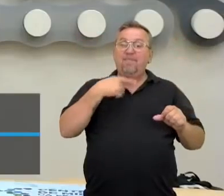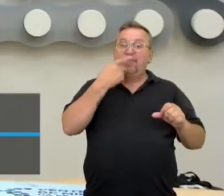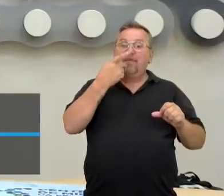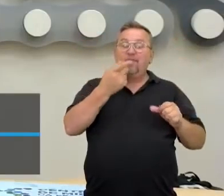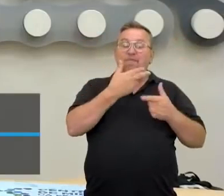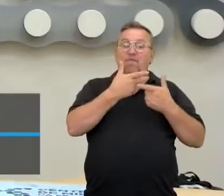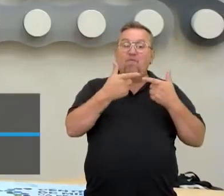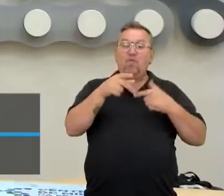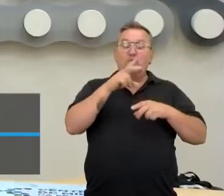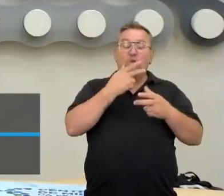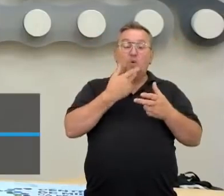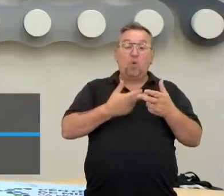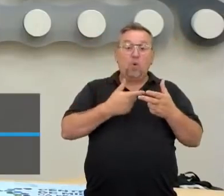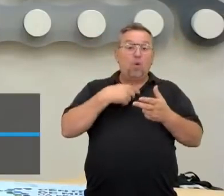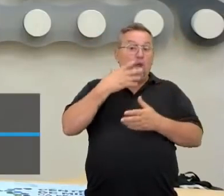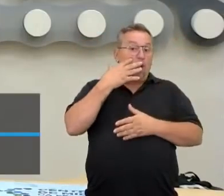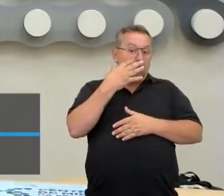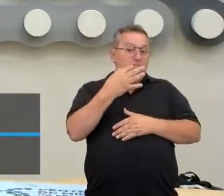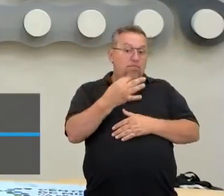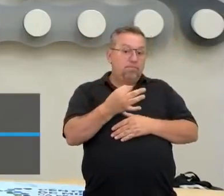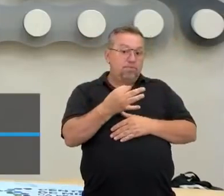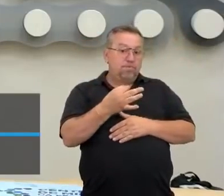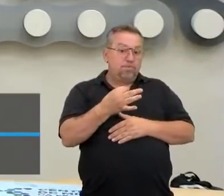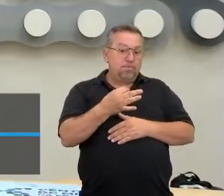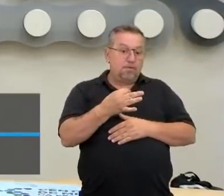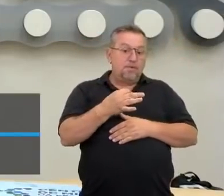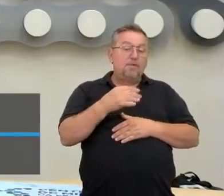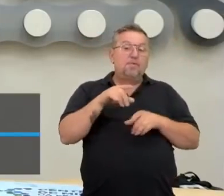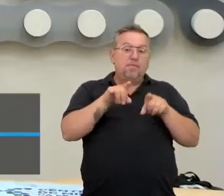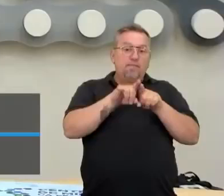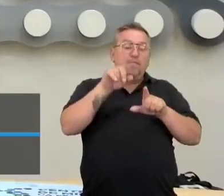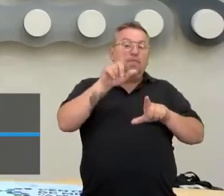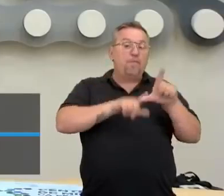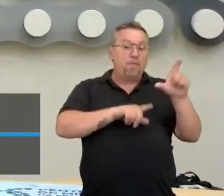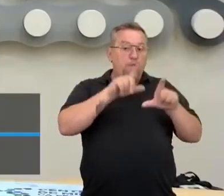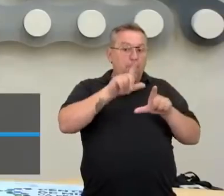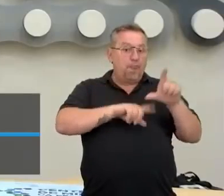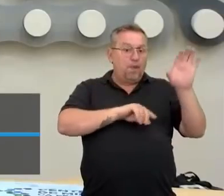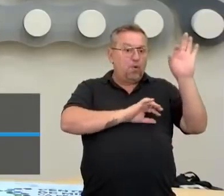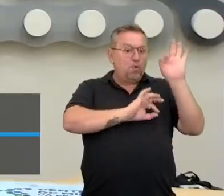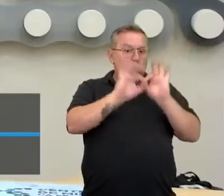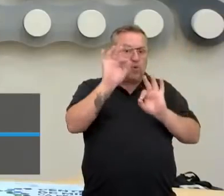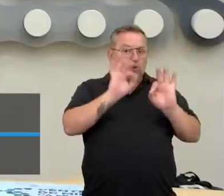essa questão de cores que chamam a atenção, cores vibrantes, na questão do